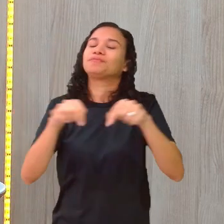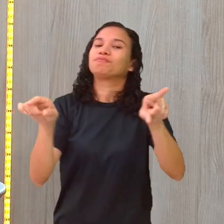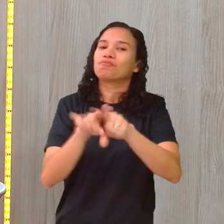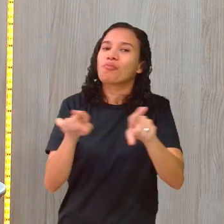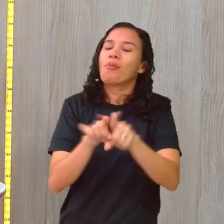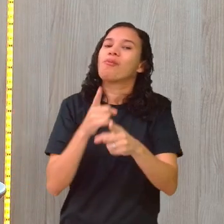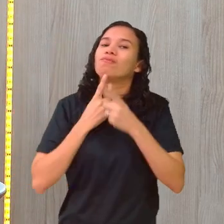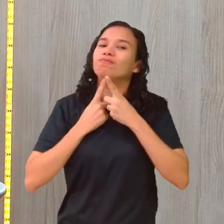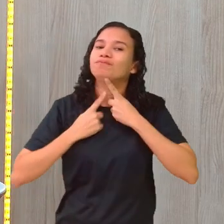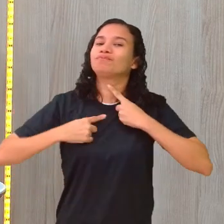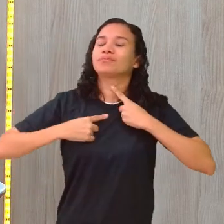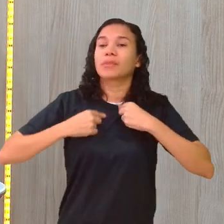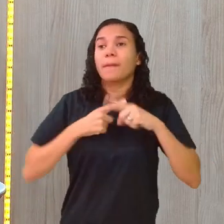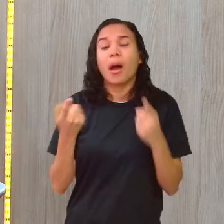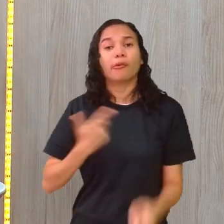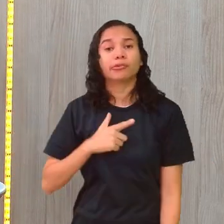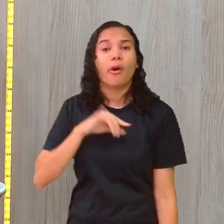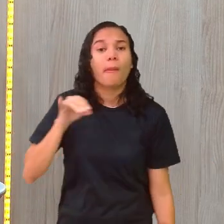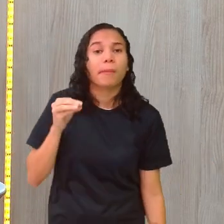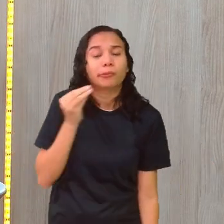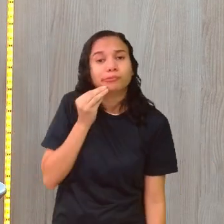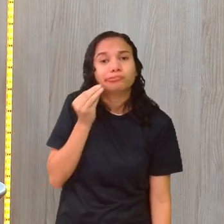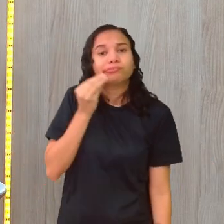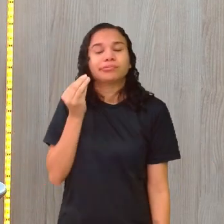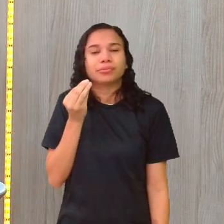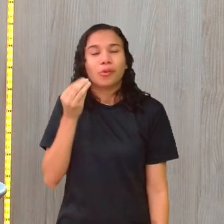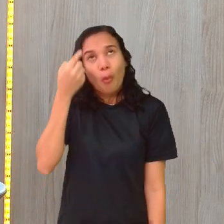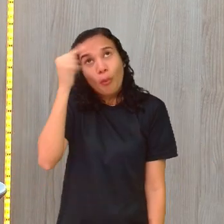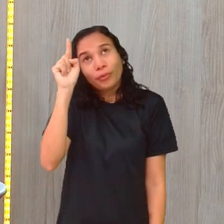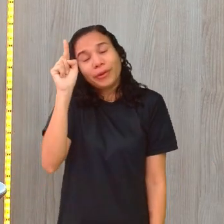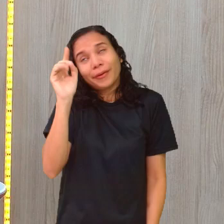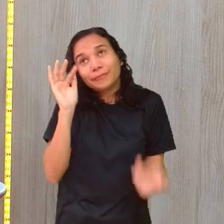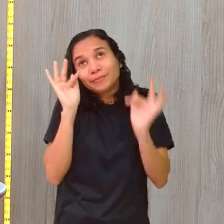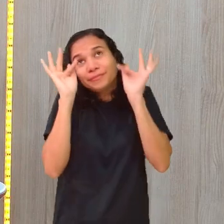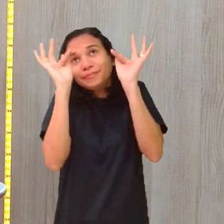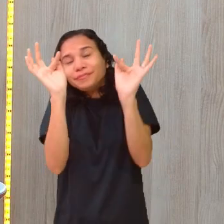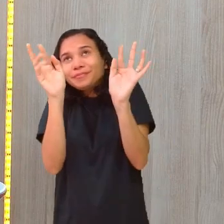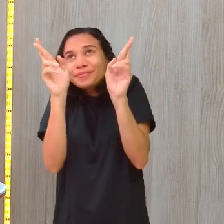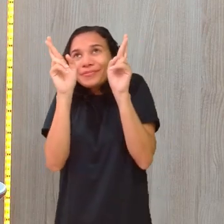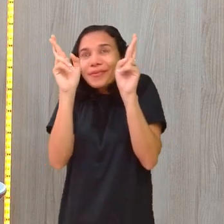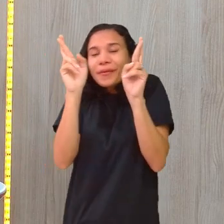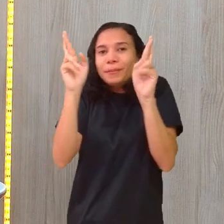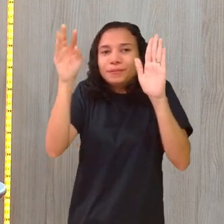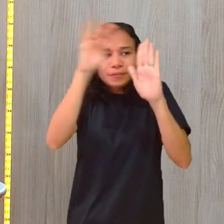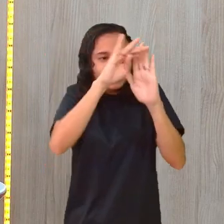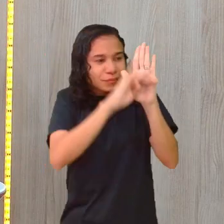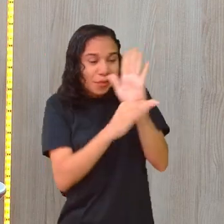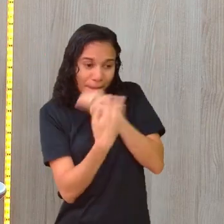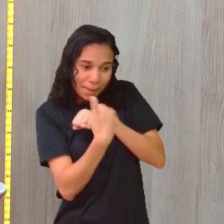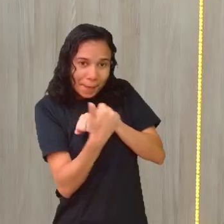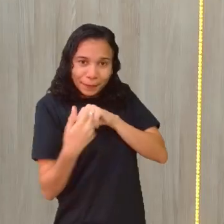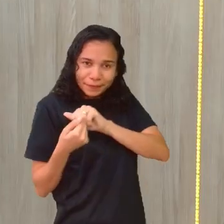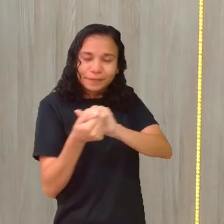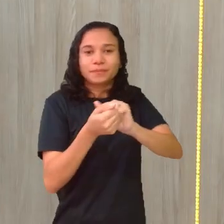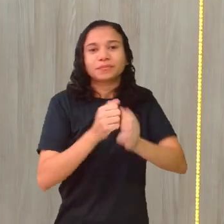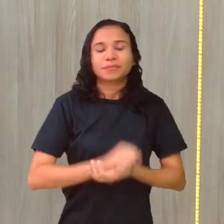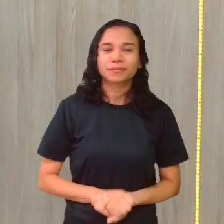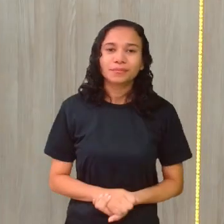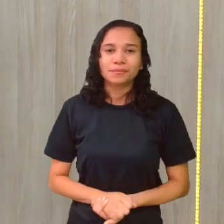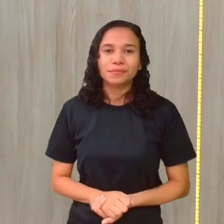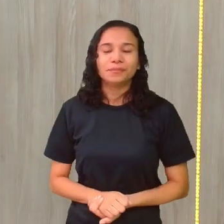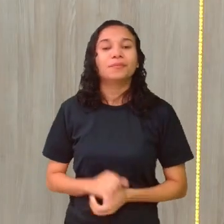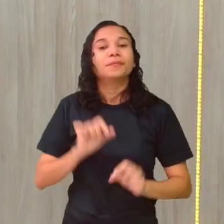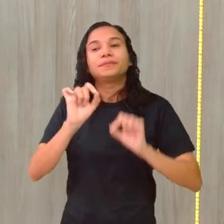sabia? Eu tenho, eu só não tive oportunidade. Um dia eu vou. Tá nas minhas metas aí. Prof, me chama. E aí,